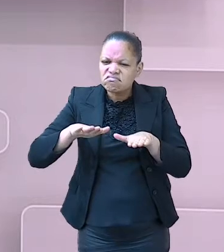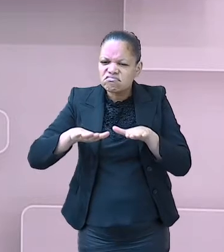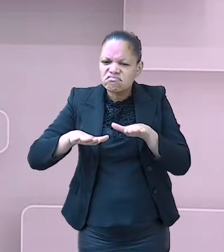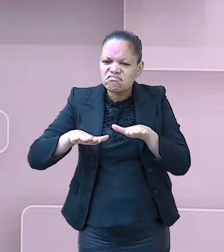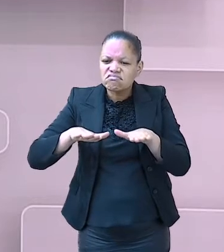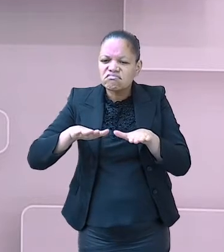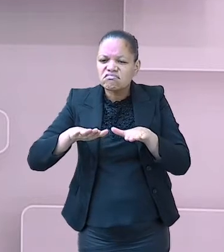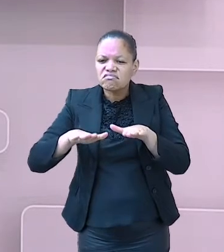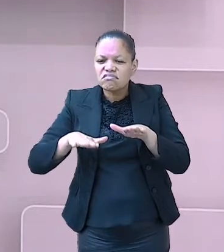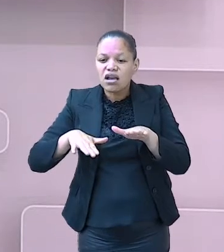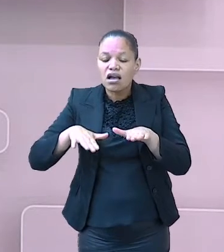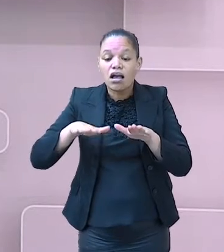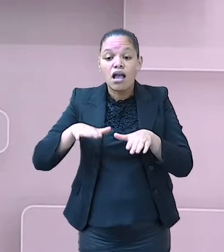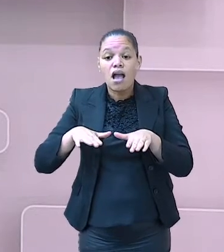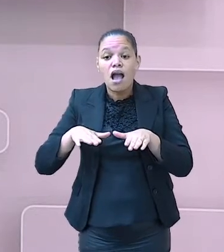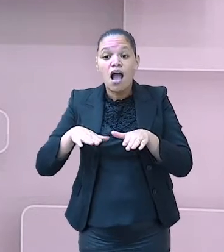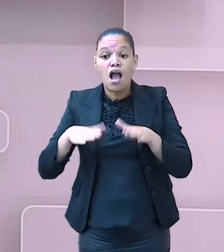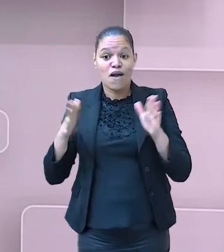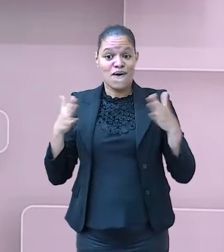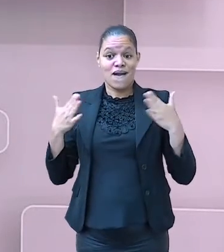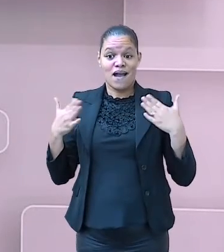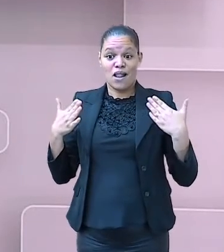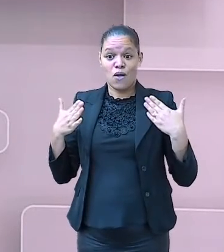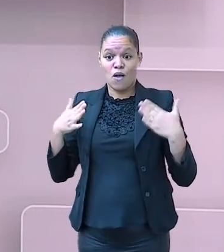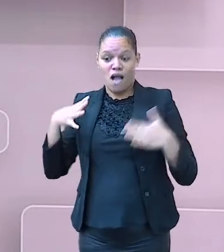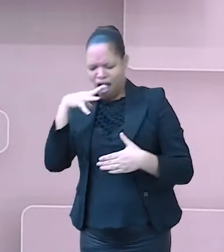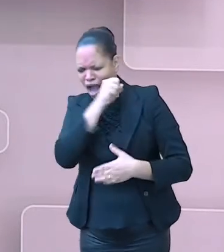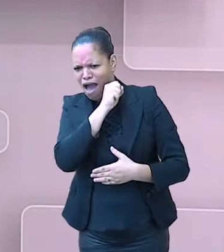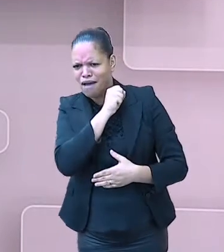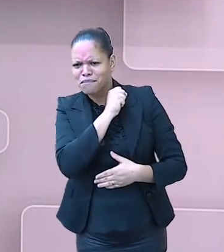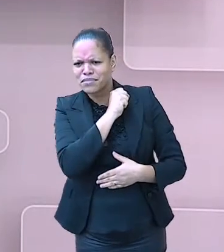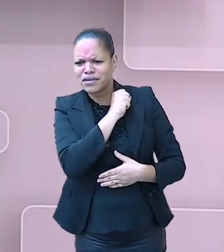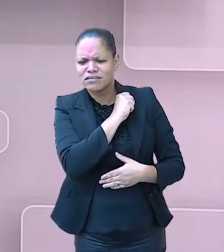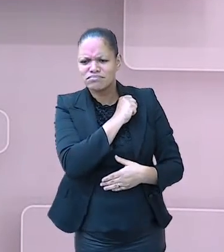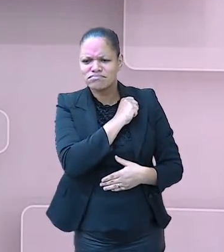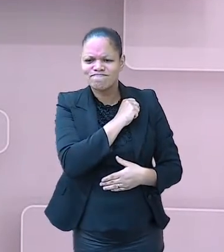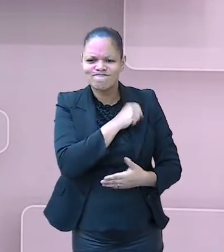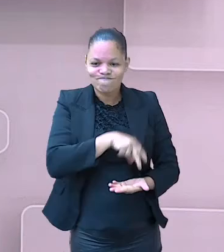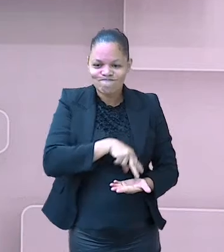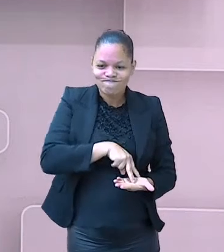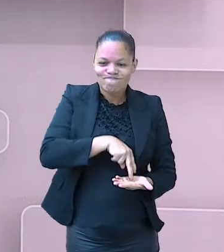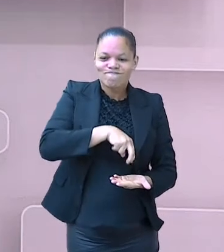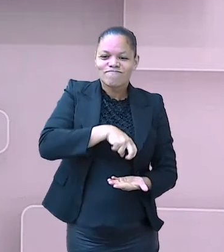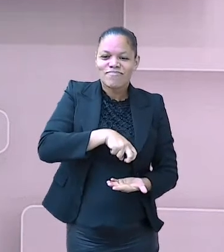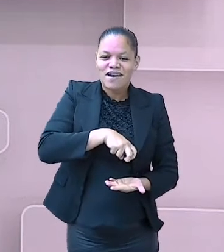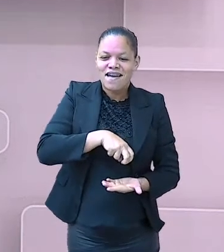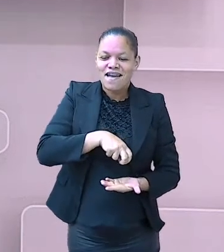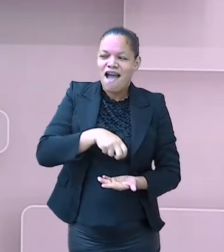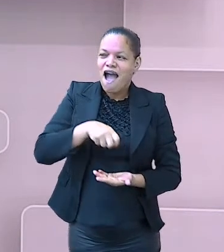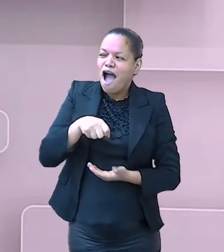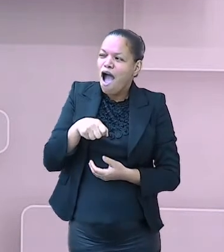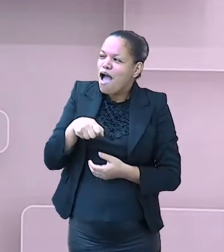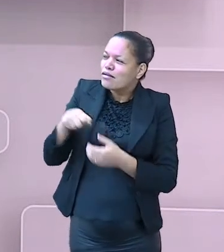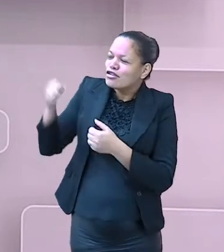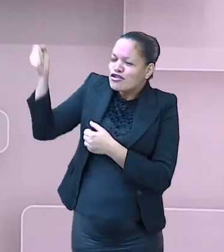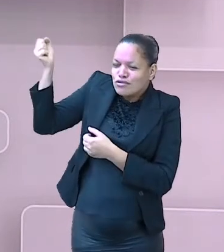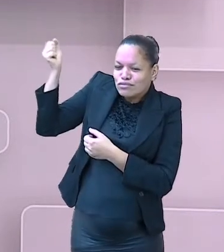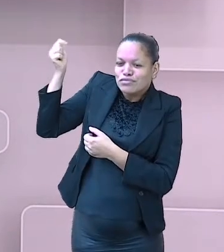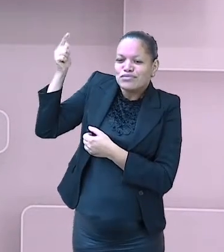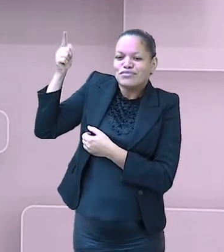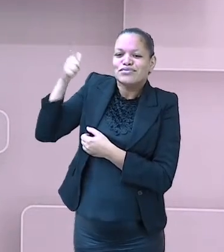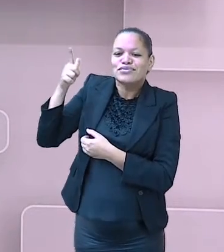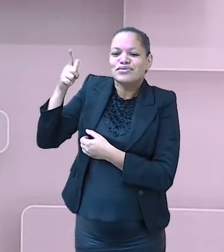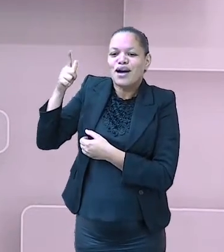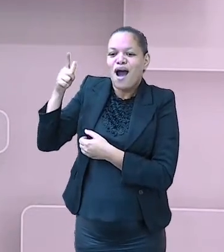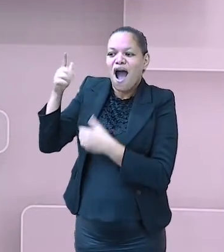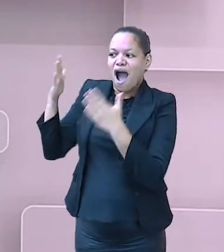quente, elas já são mais ágeis. Então, pela manhã, elas vão ali pegar o sol para que elas possam